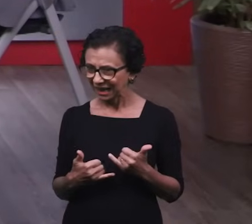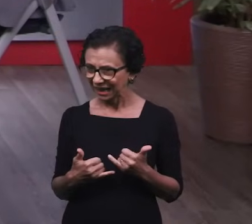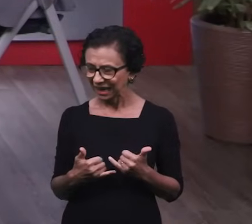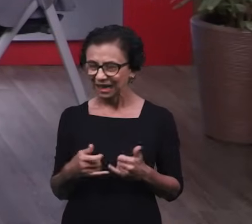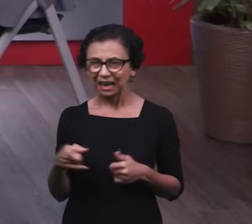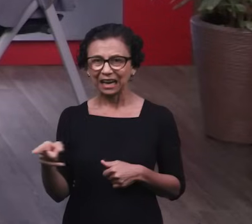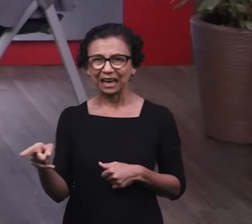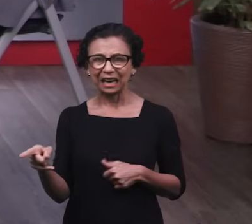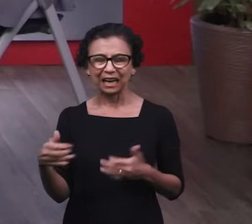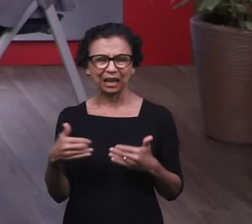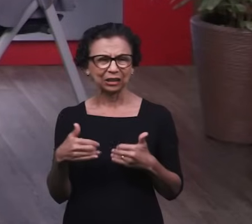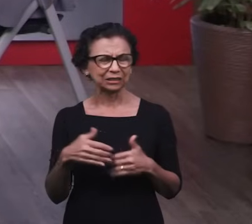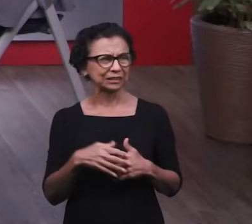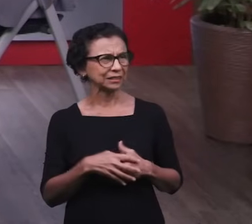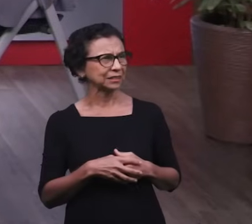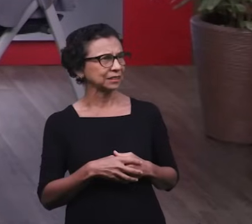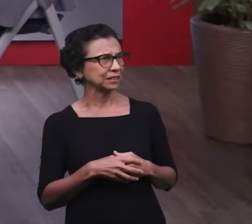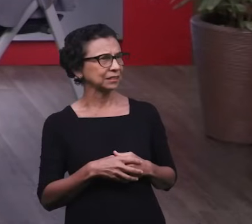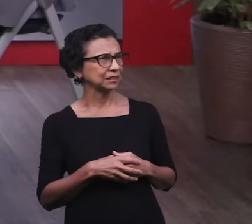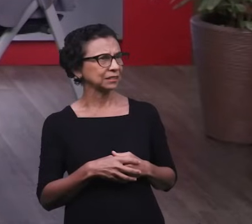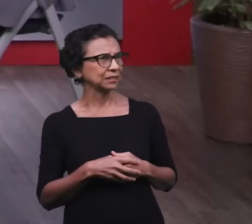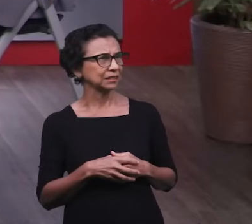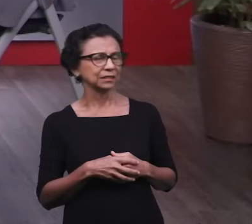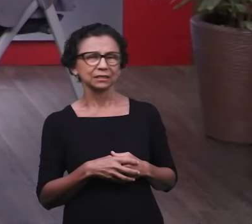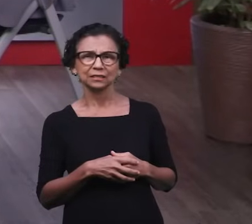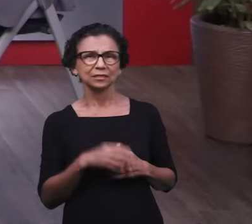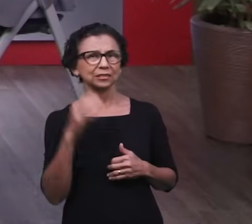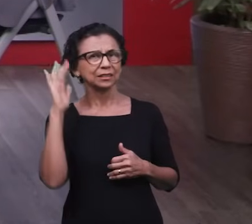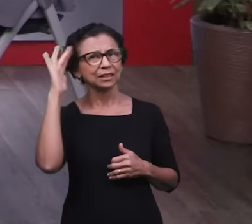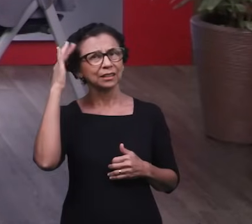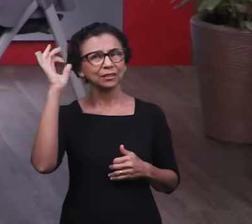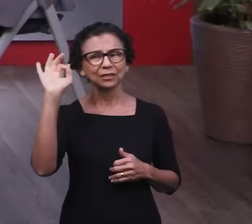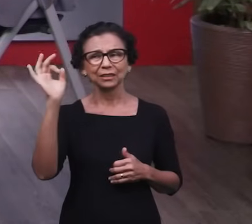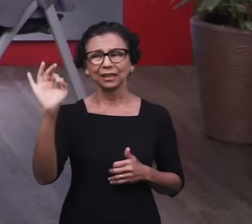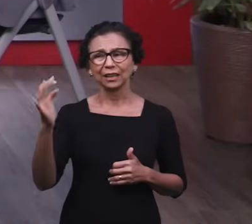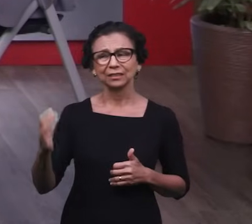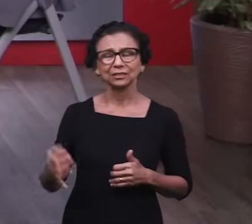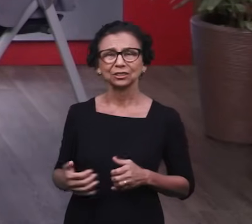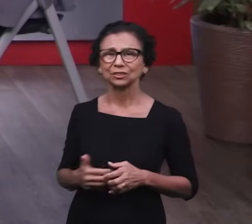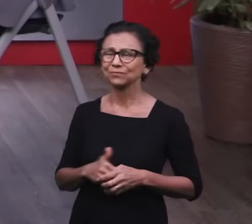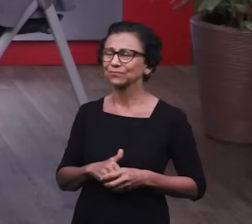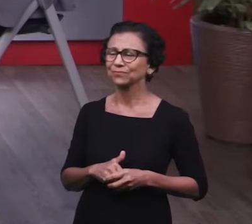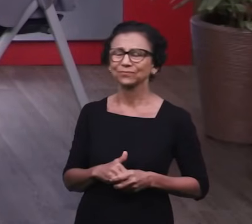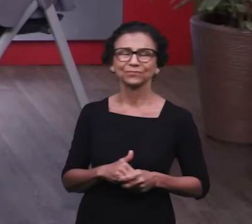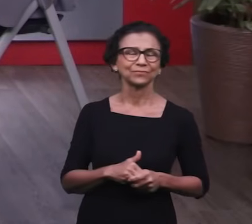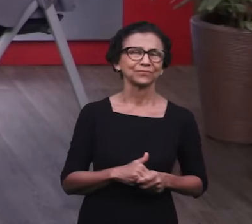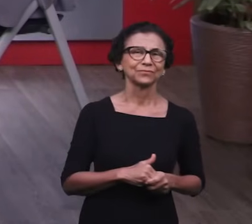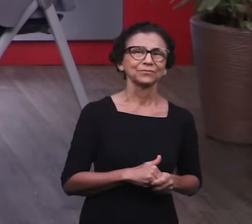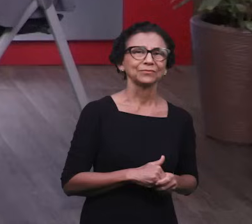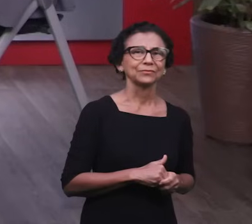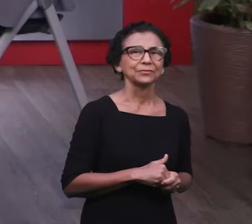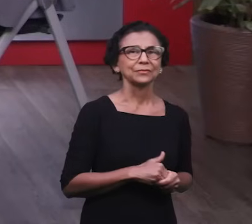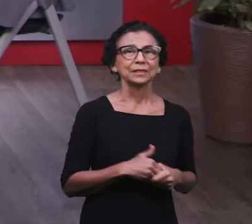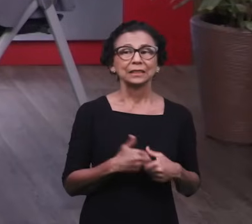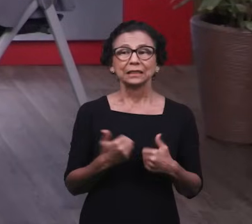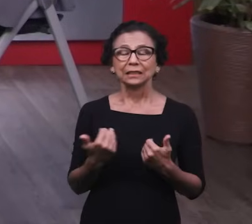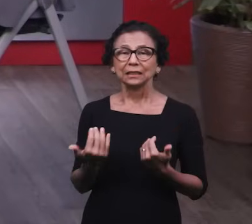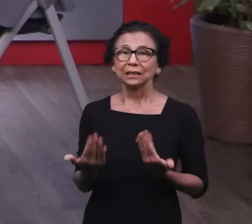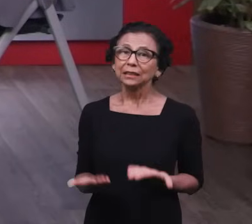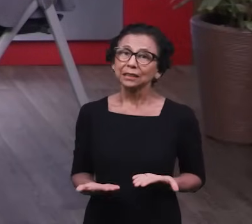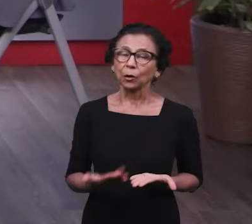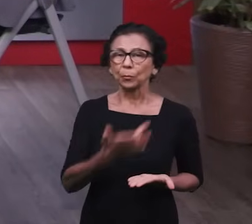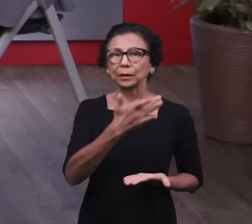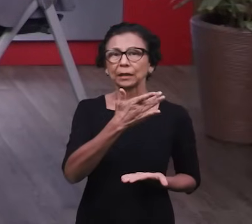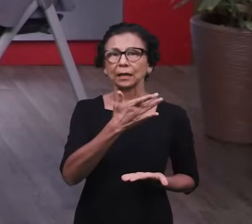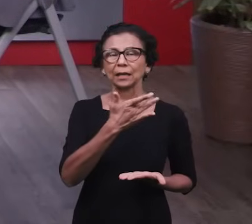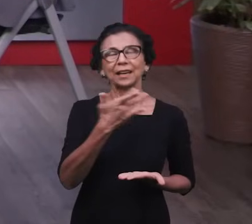vai representar uma cena da vida. E aí ela vai dizer de muita coisa. Isso é muito importante para a criança, representar a vida. Então, se ela vai muito para